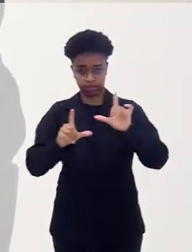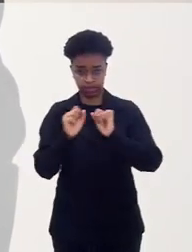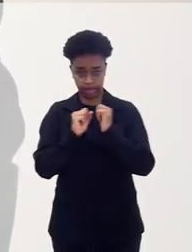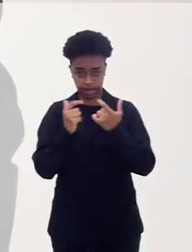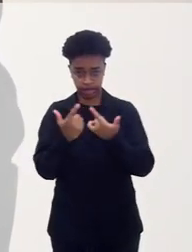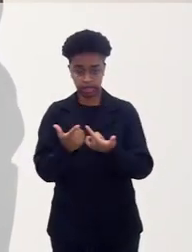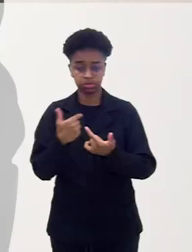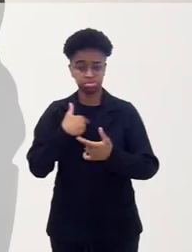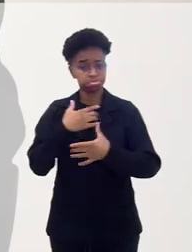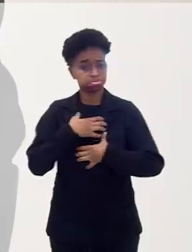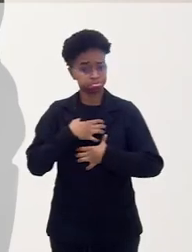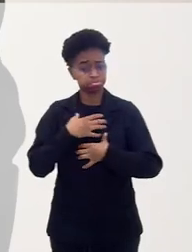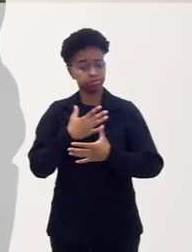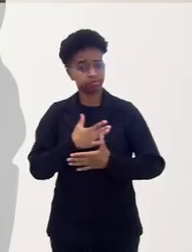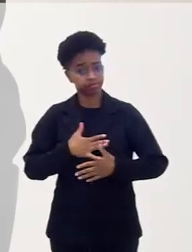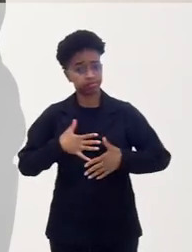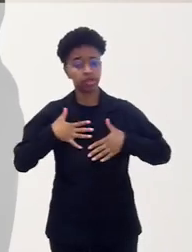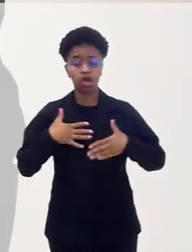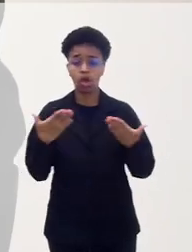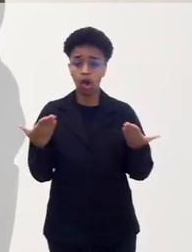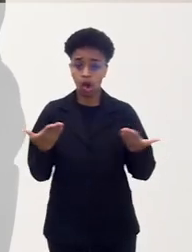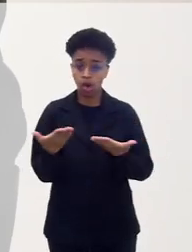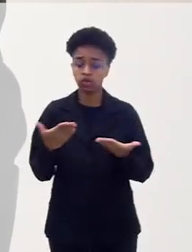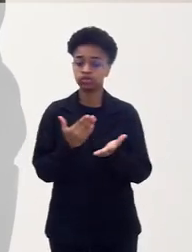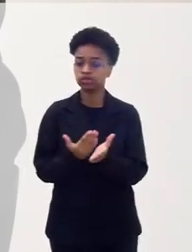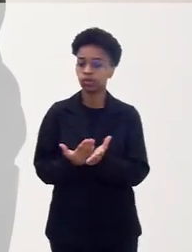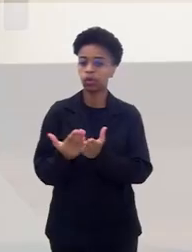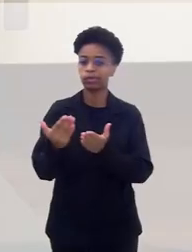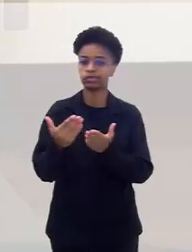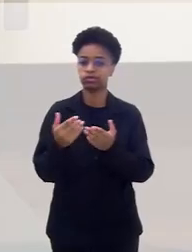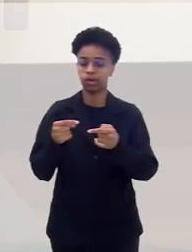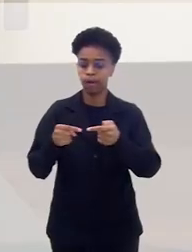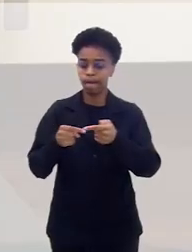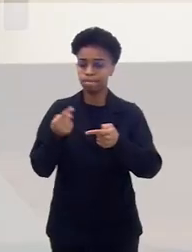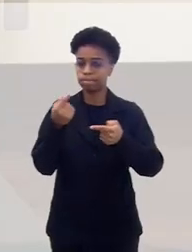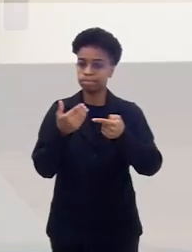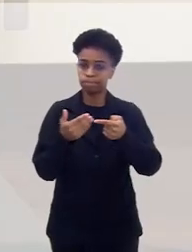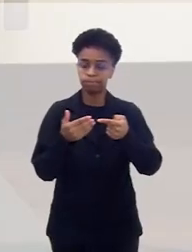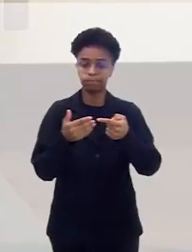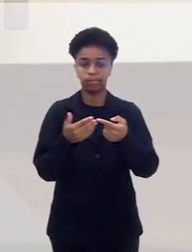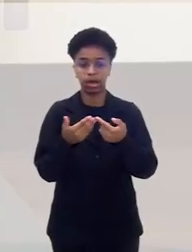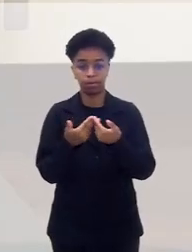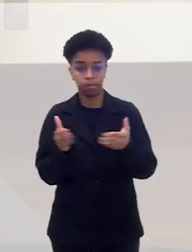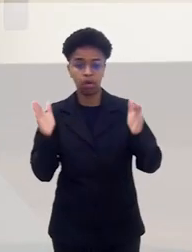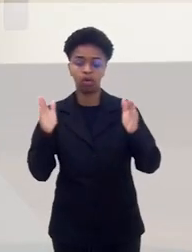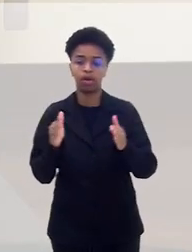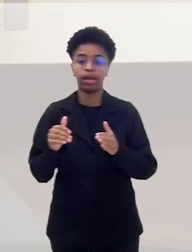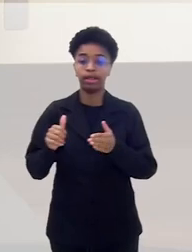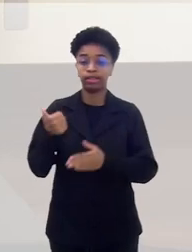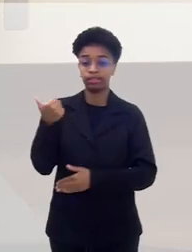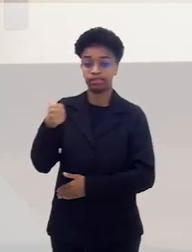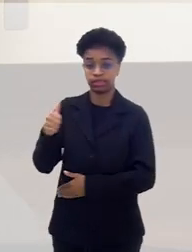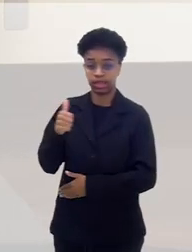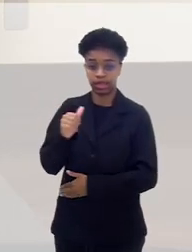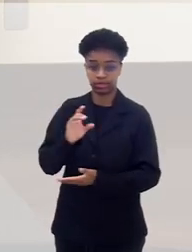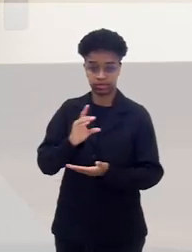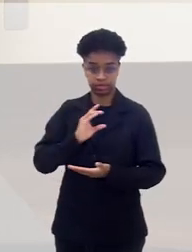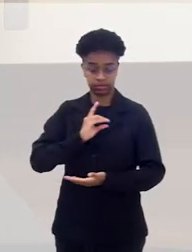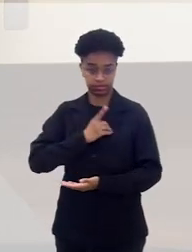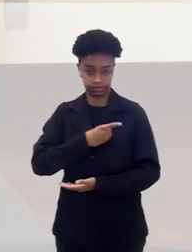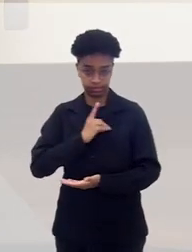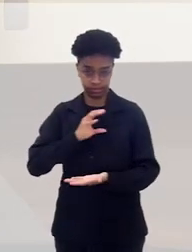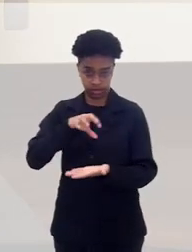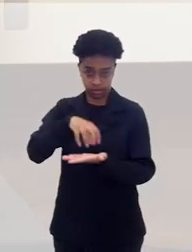eu tive a satisfação de inaugurar hoje de manhã na décima primeira DP a delegacia